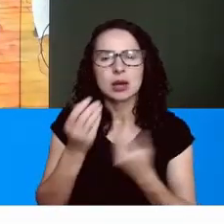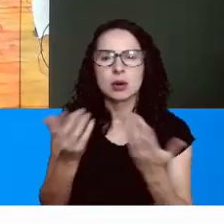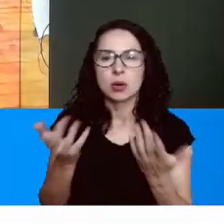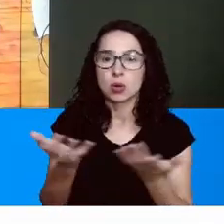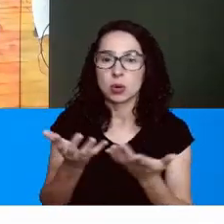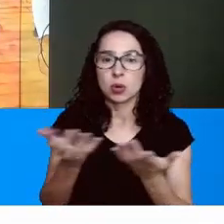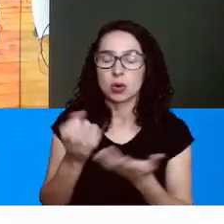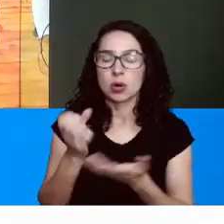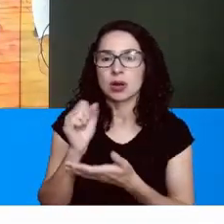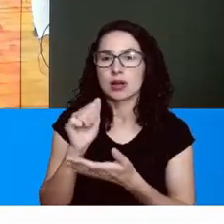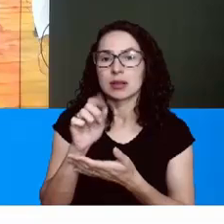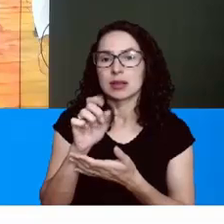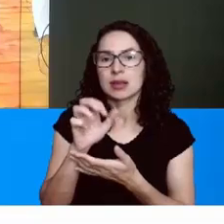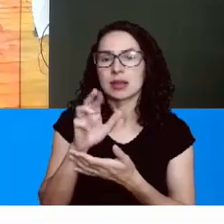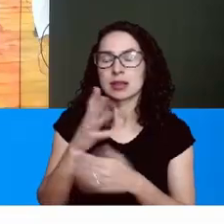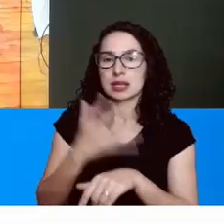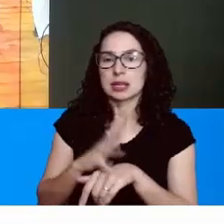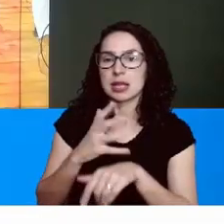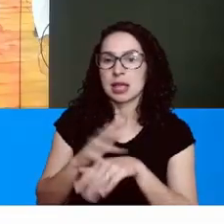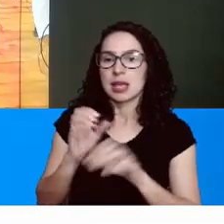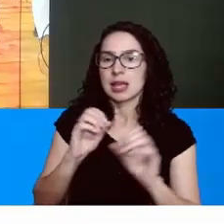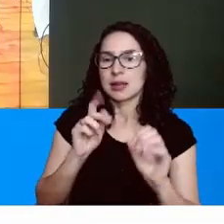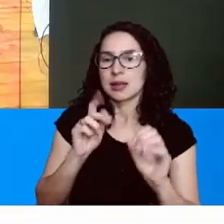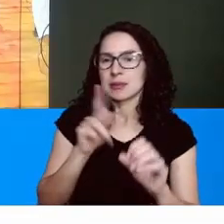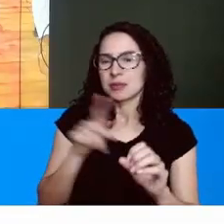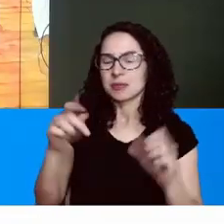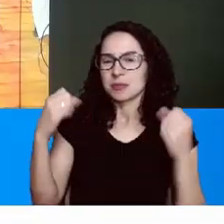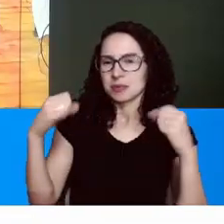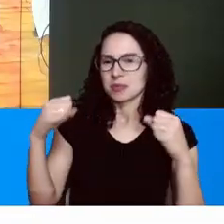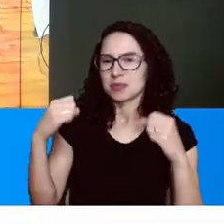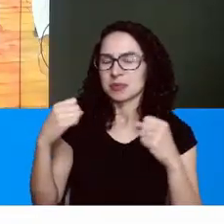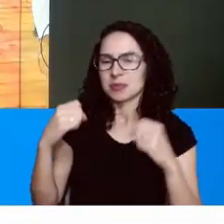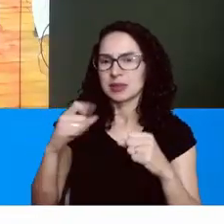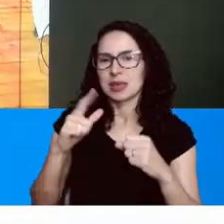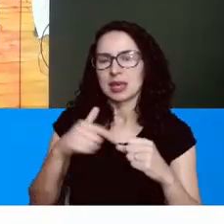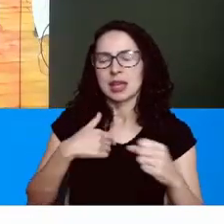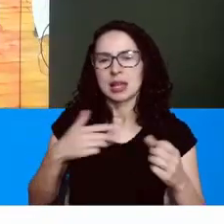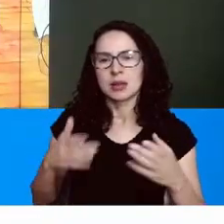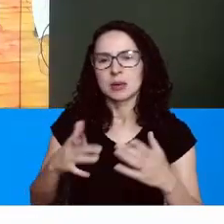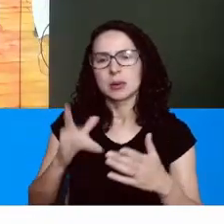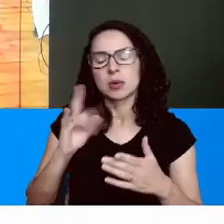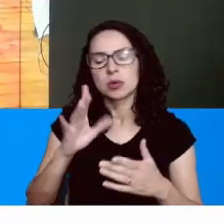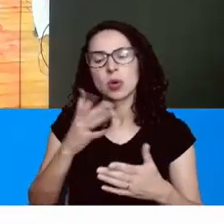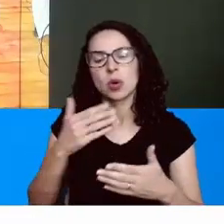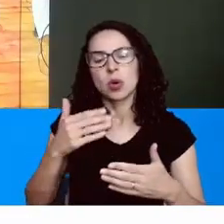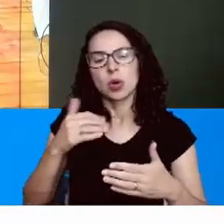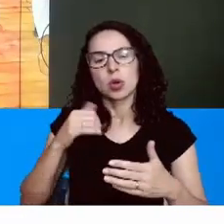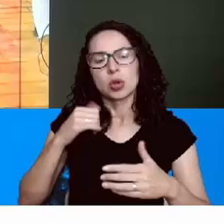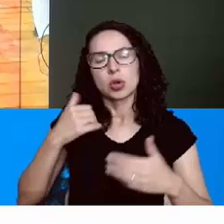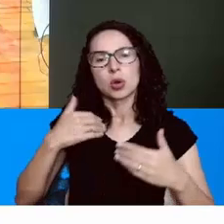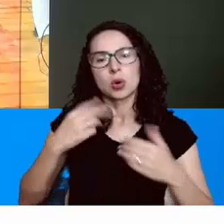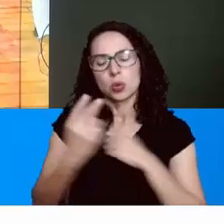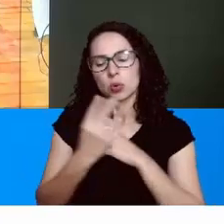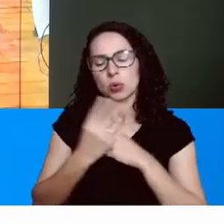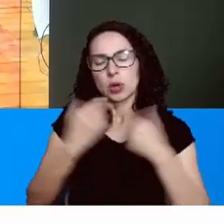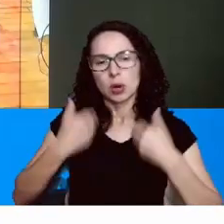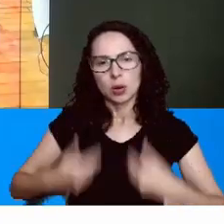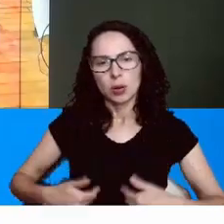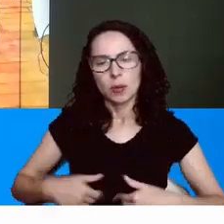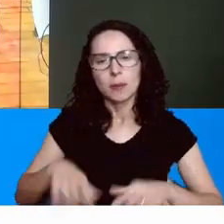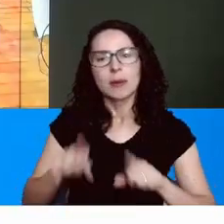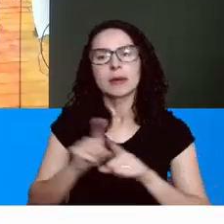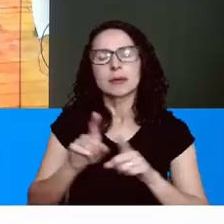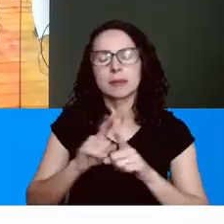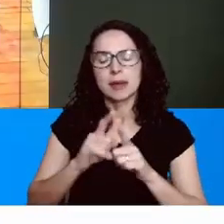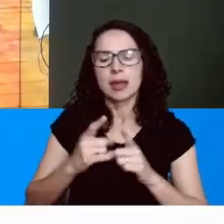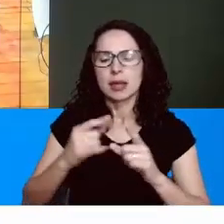é um personal trainer e sua jornada não é apenas sobre recuperar sua forma física, mas sobre reconstruir uma